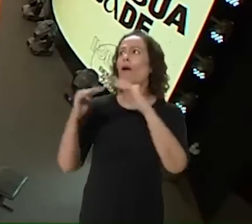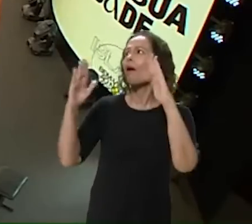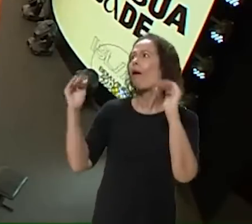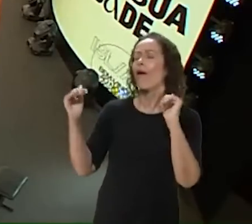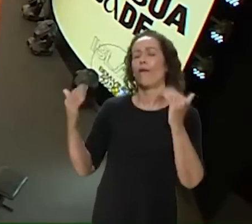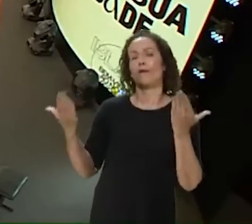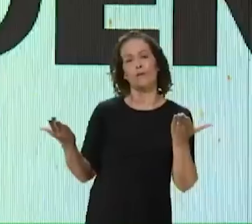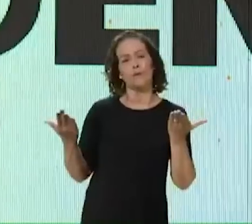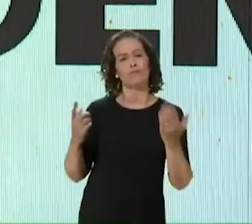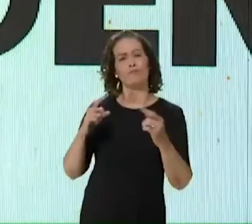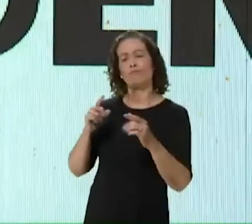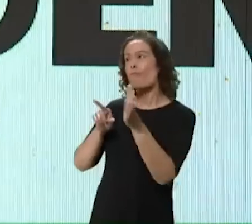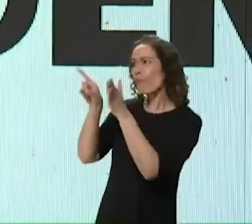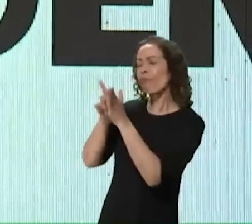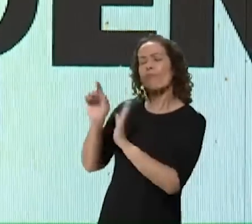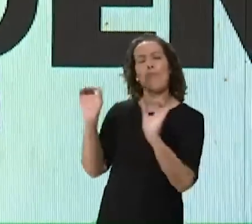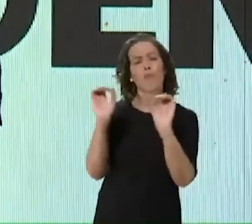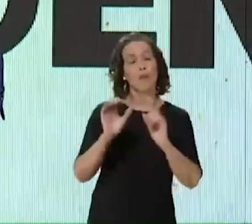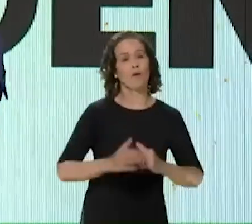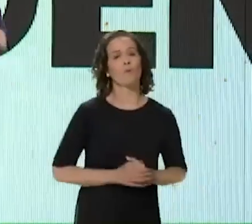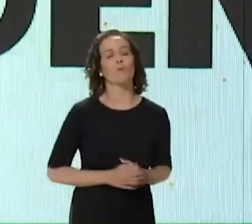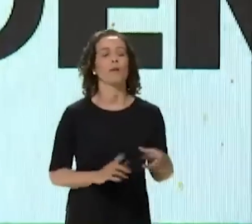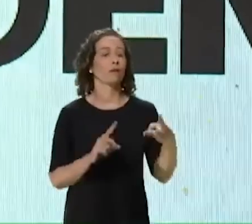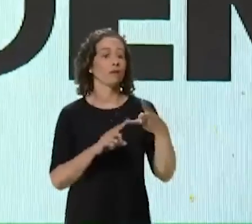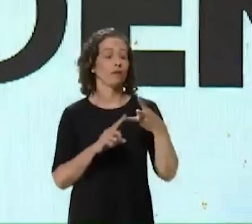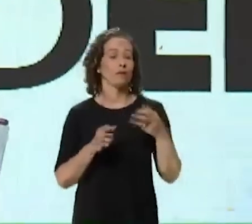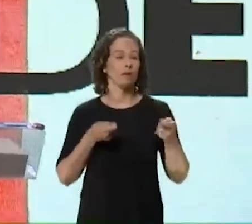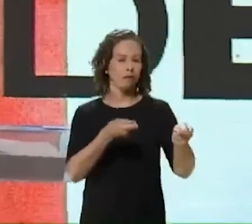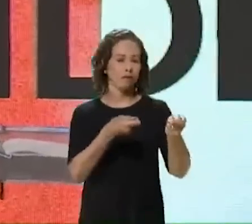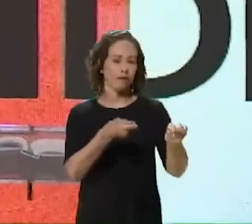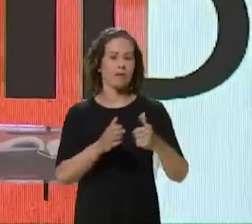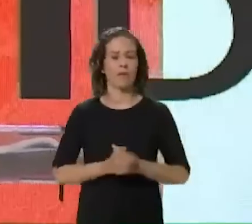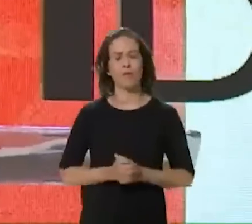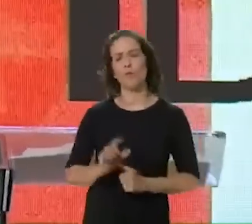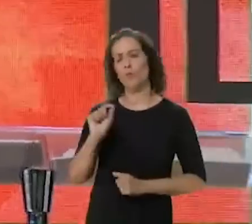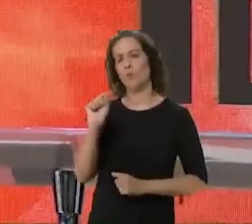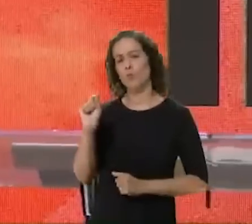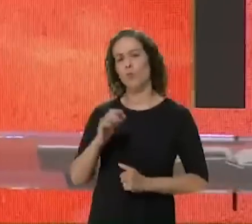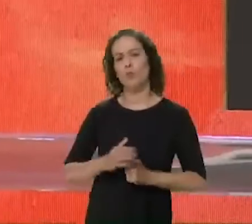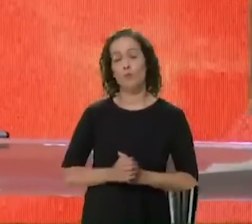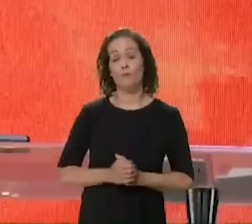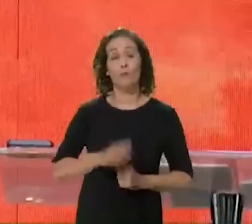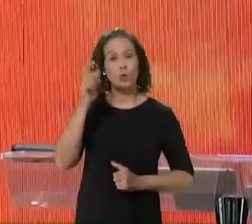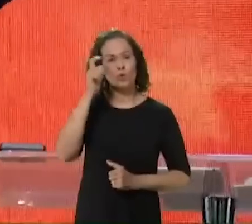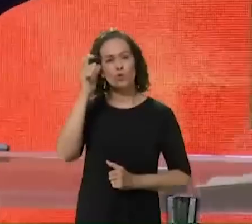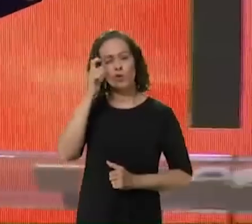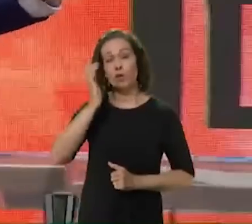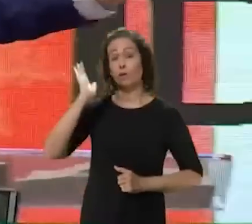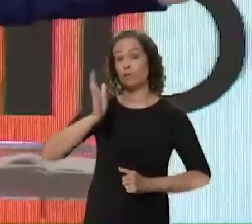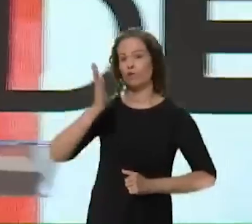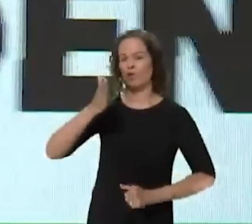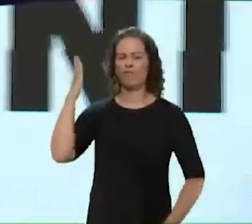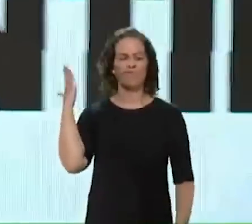A terceira tentação foi o seguinte: se você... Aí não tem nem mais o se você é filho de Deus, não. O diabo já apelou. Falou: